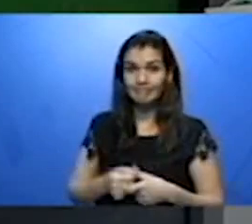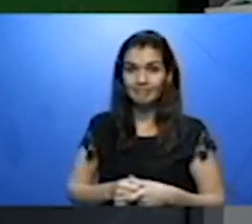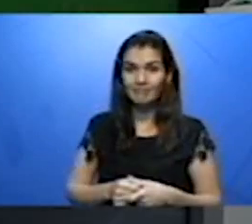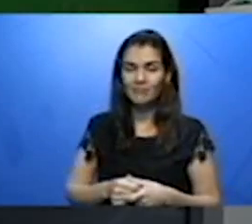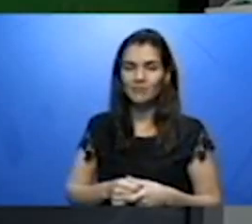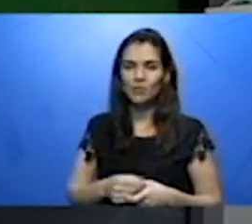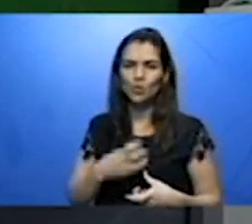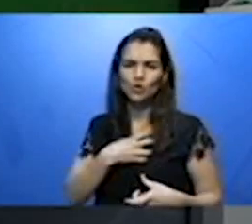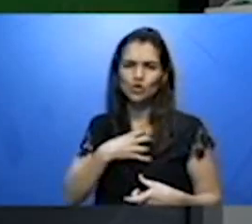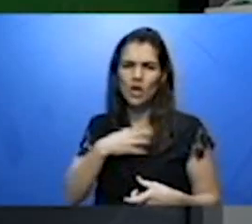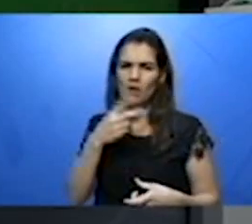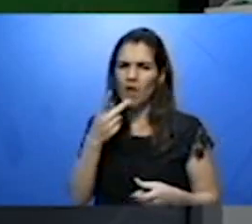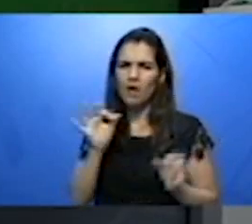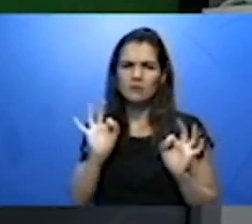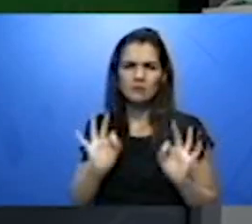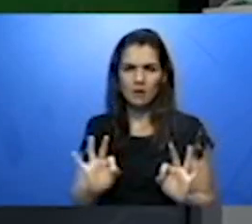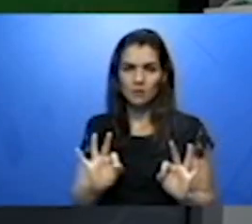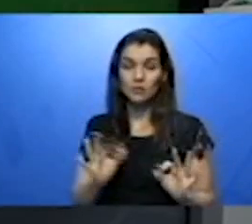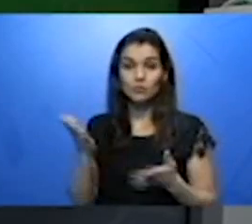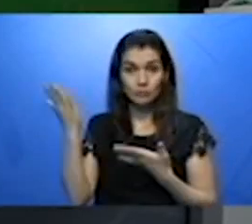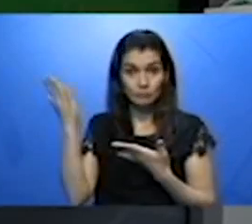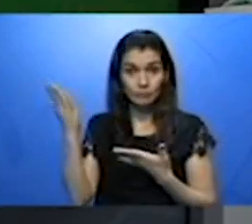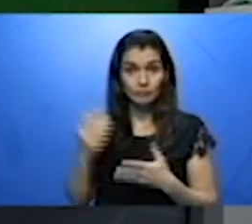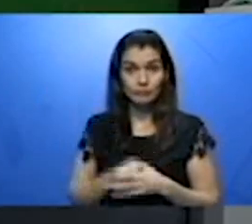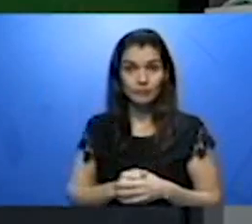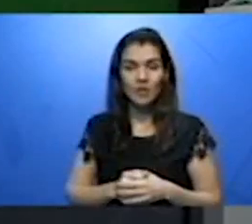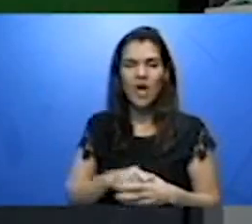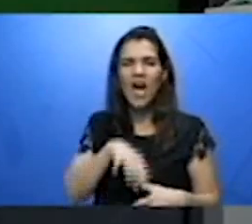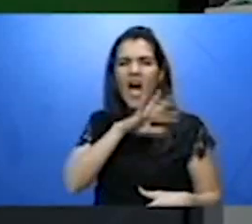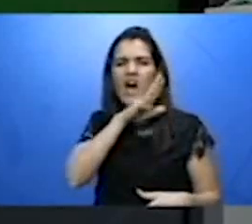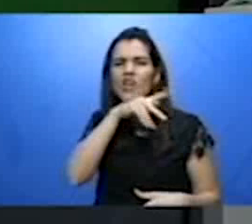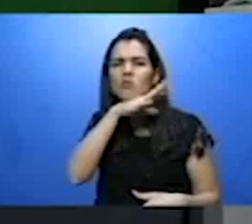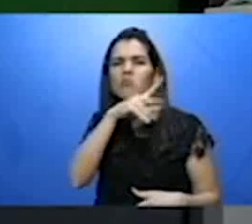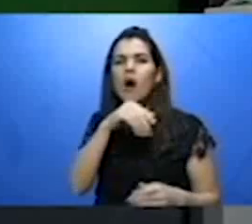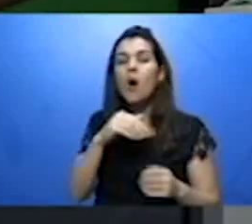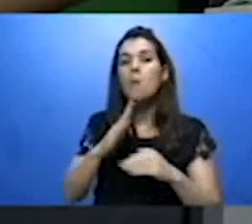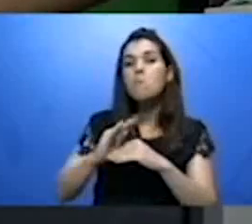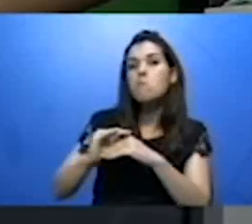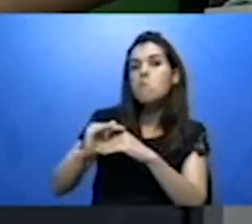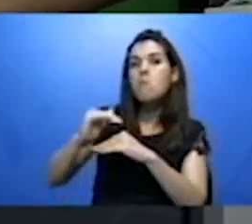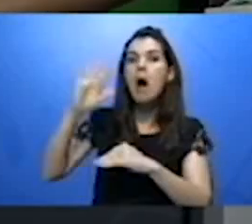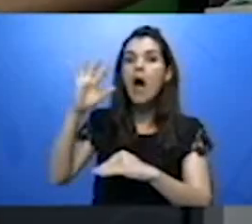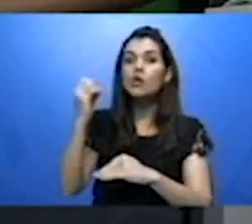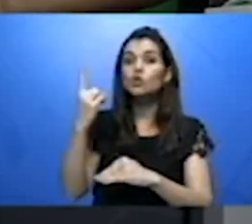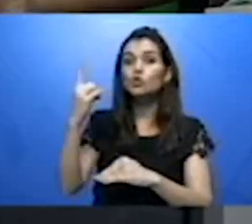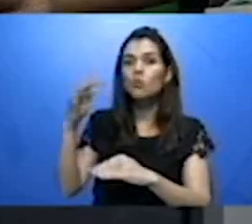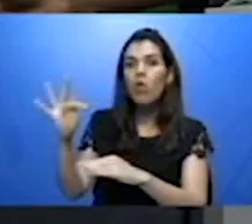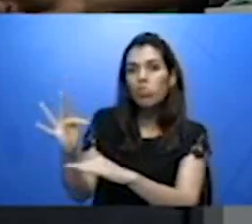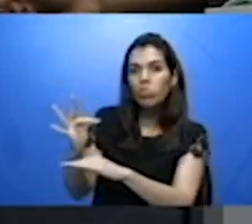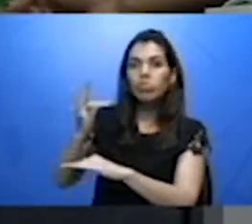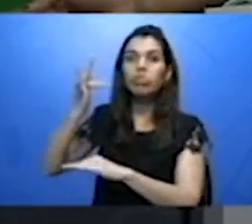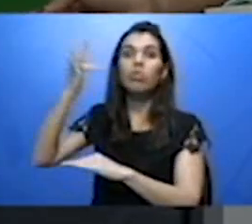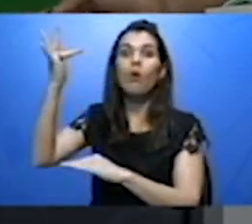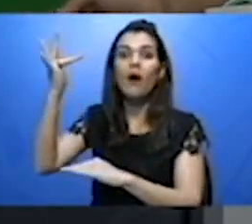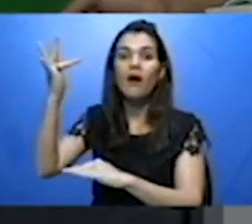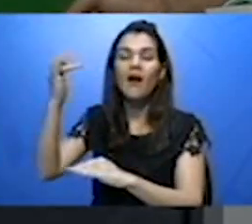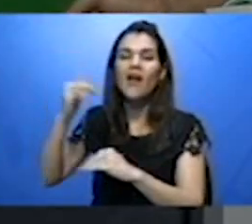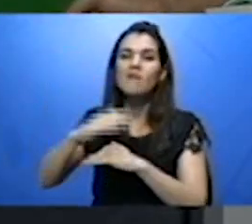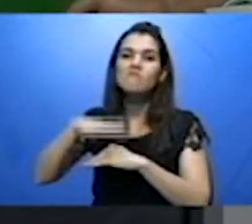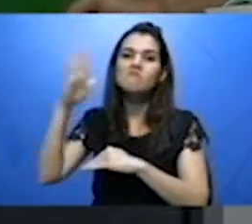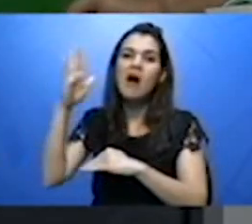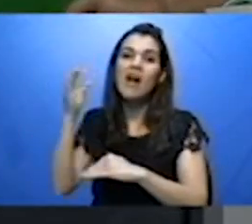falar estão corretas Ou seja é um animal pesa mais de uma tonelada e pesa mais